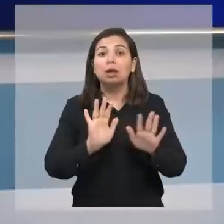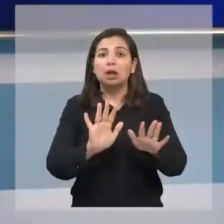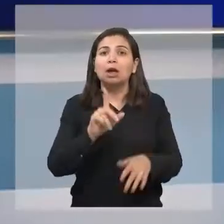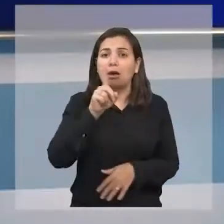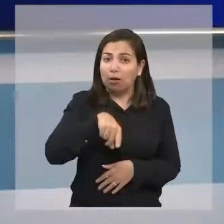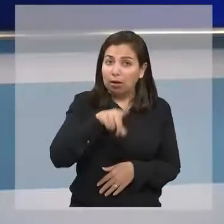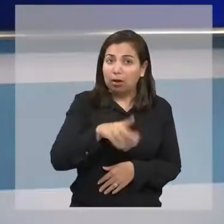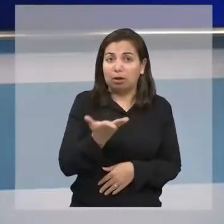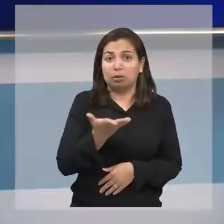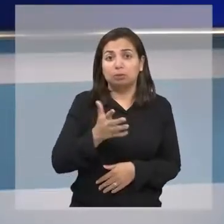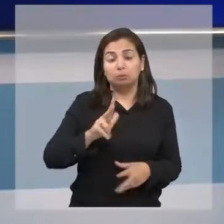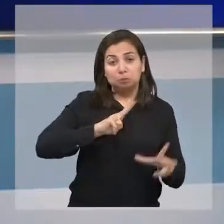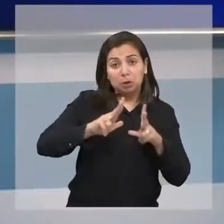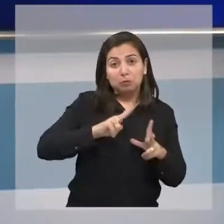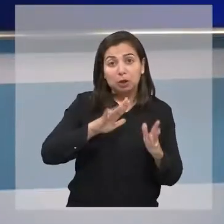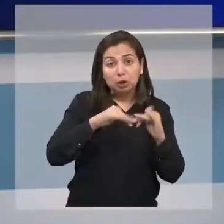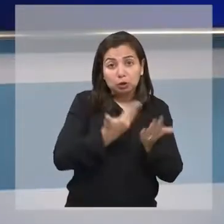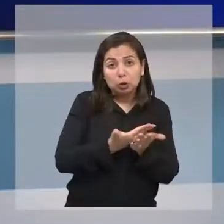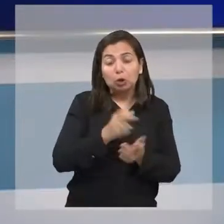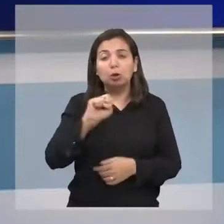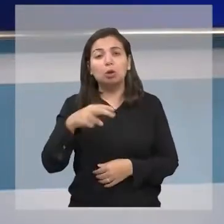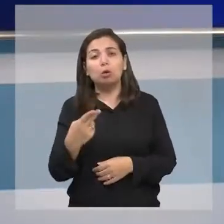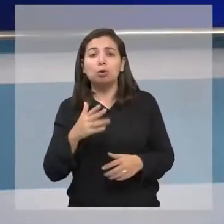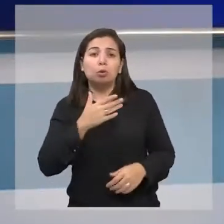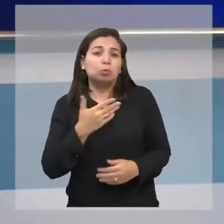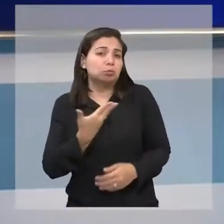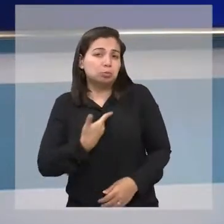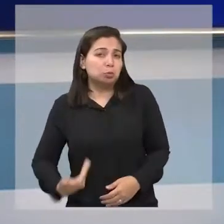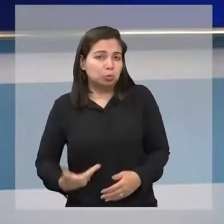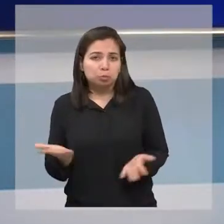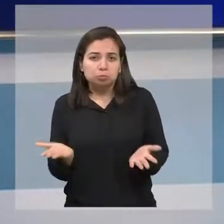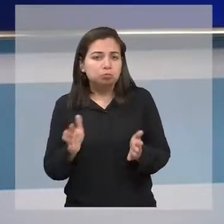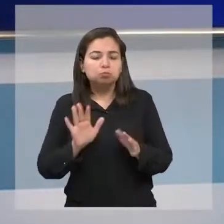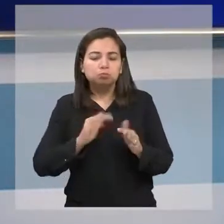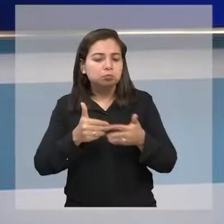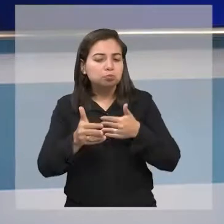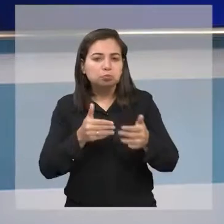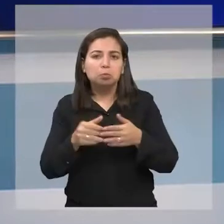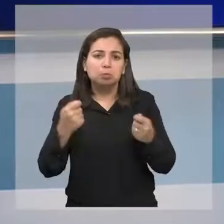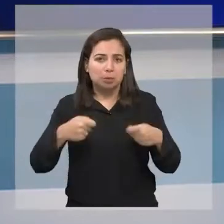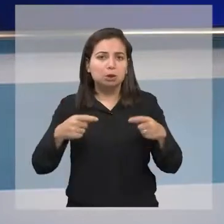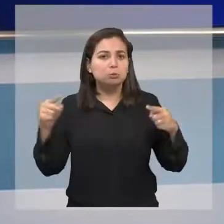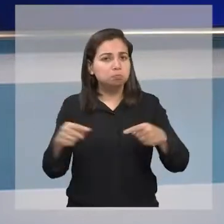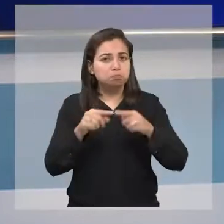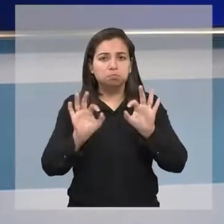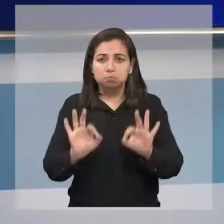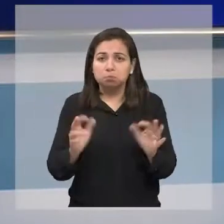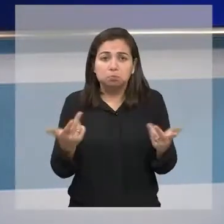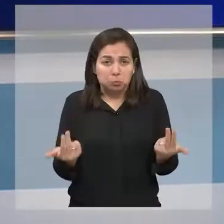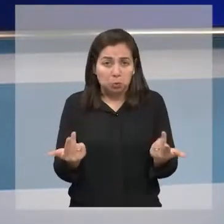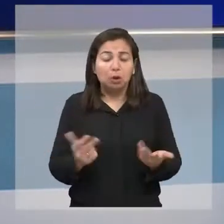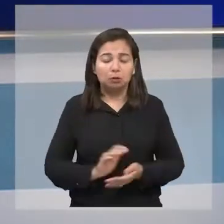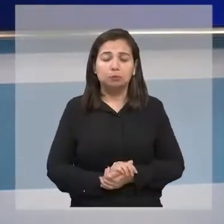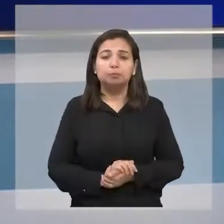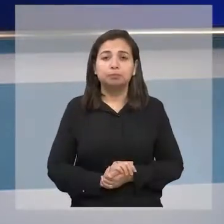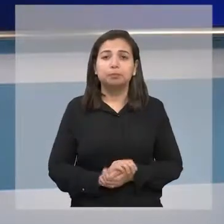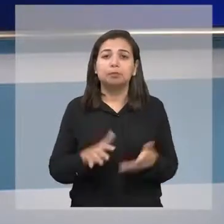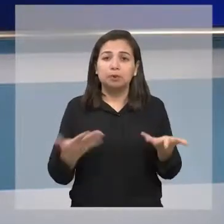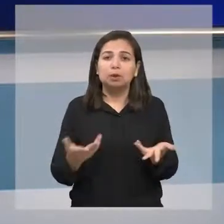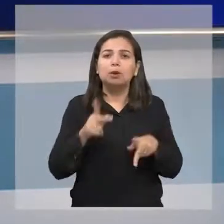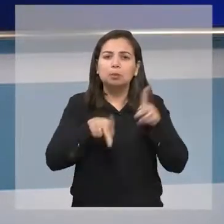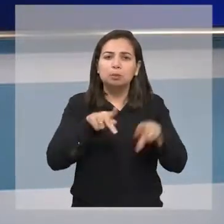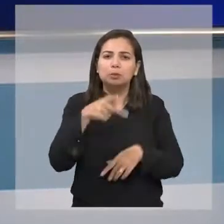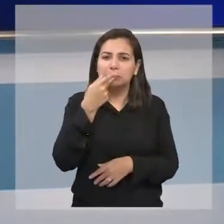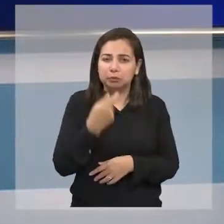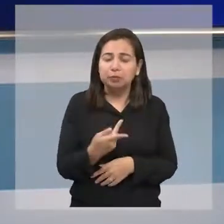no privado. Também é verdade. Ocorre que nós estamos falando de uma população que, como o Dr.